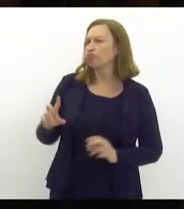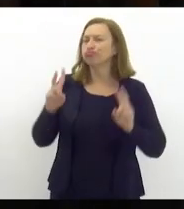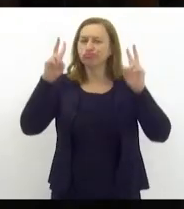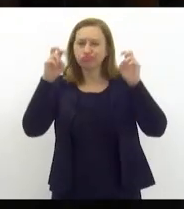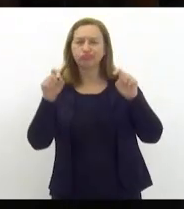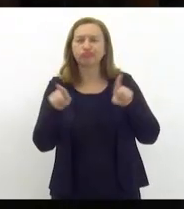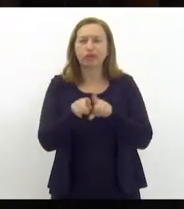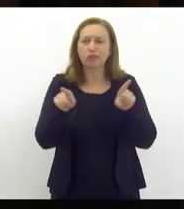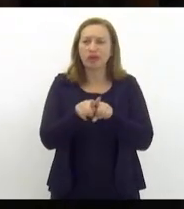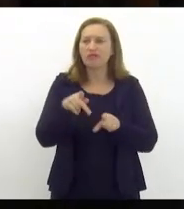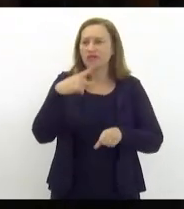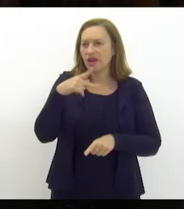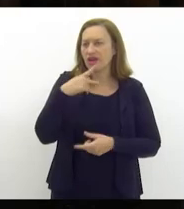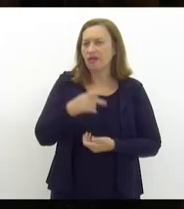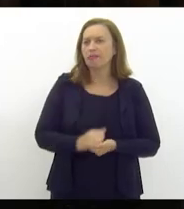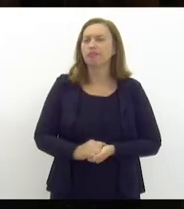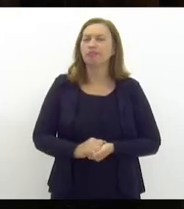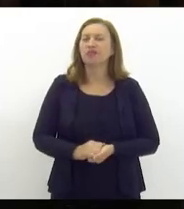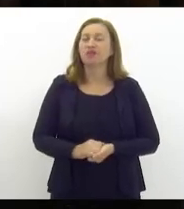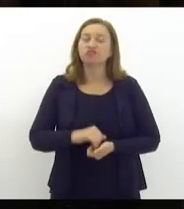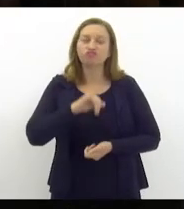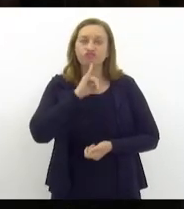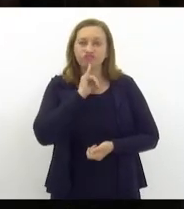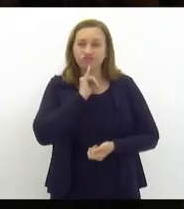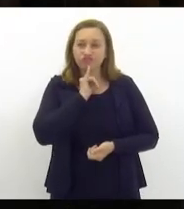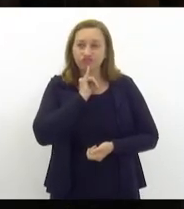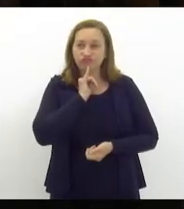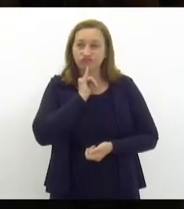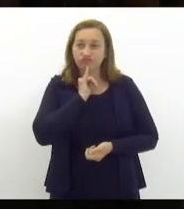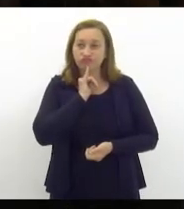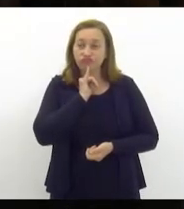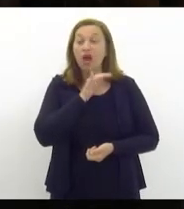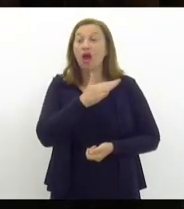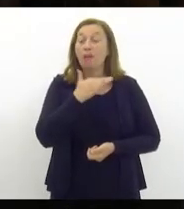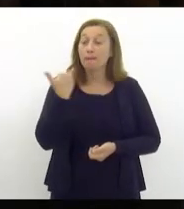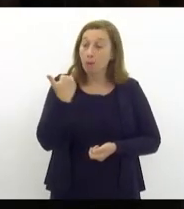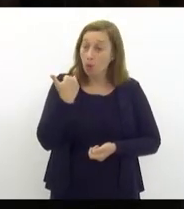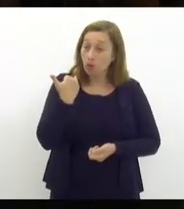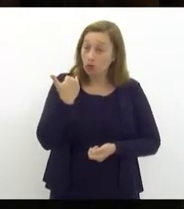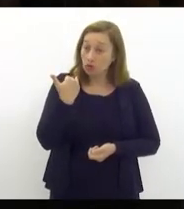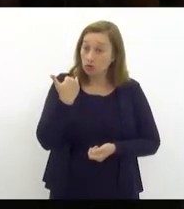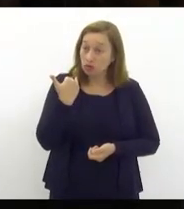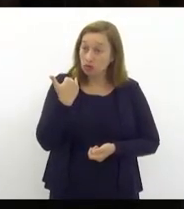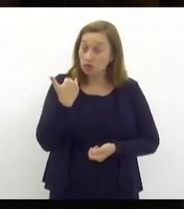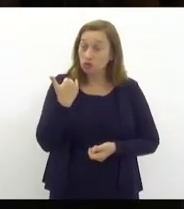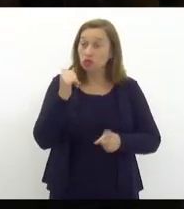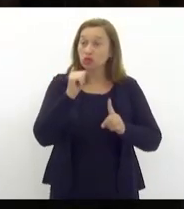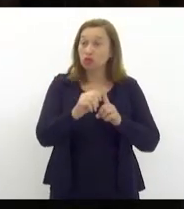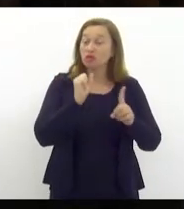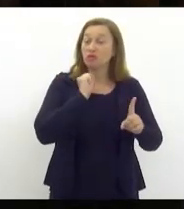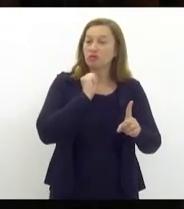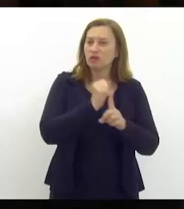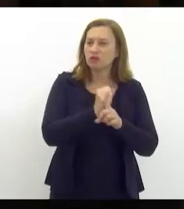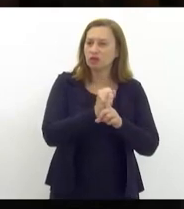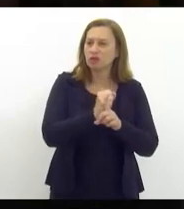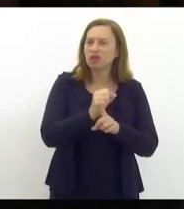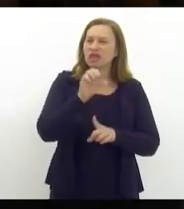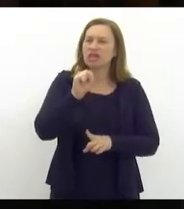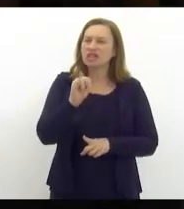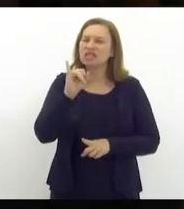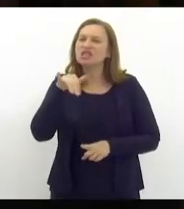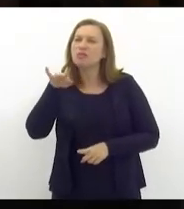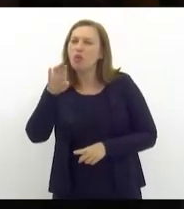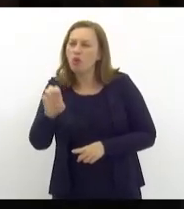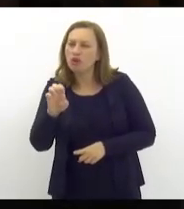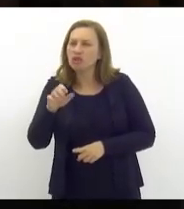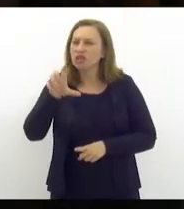vim trazer hoje é lamentar o assassinato, o feminicídio de Simone Lessa